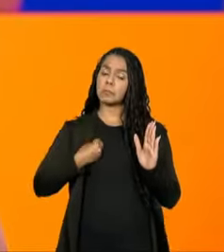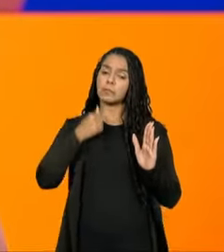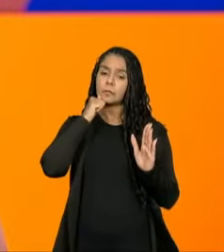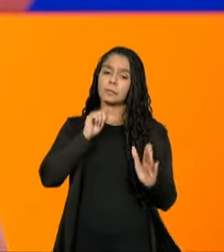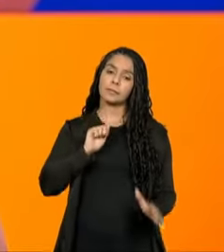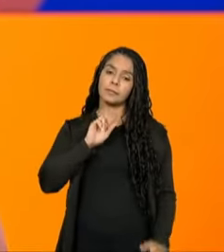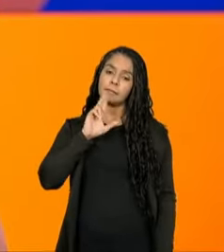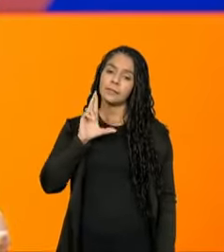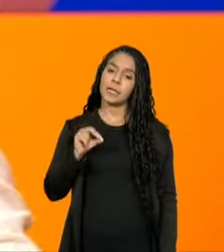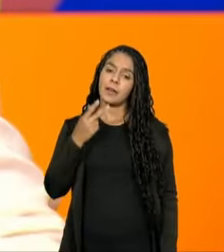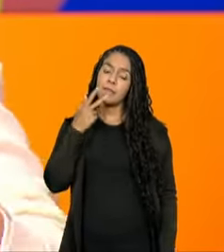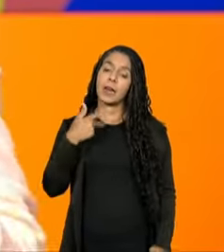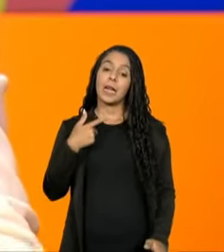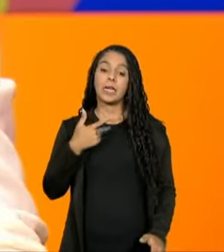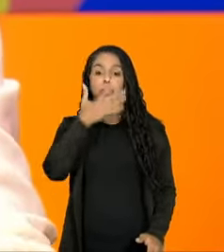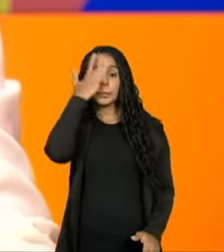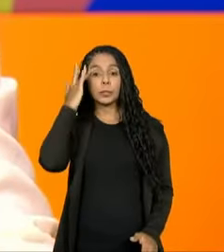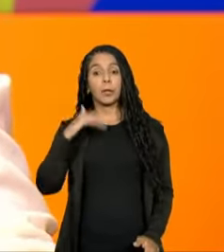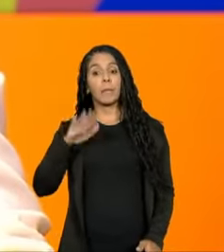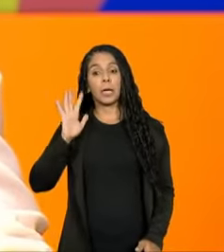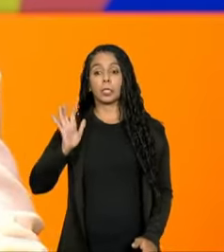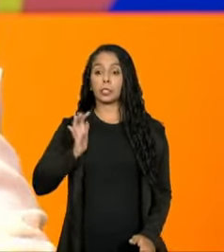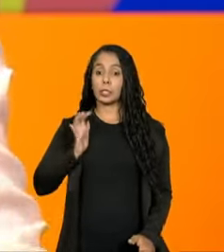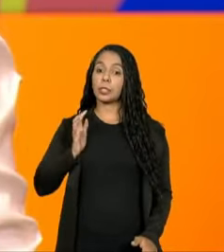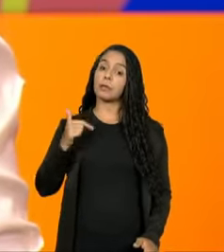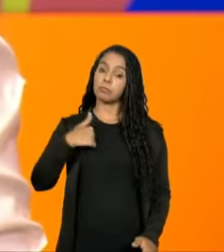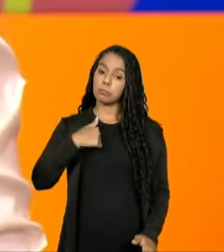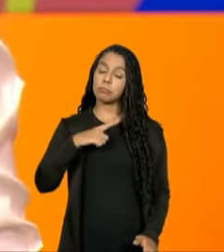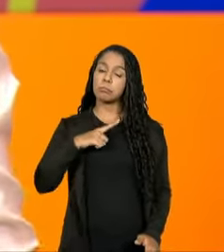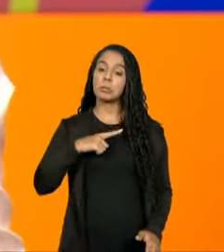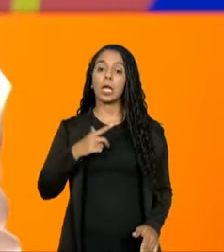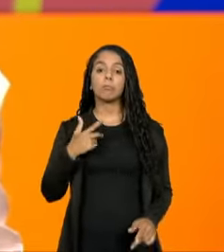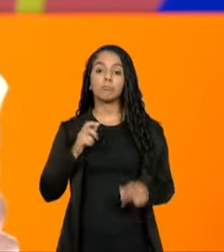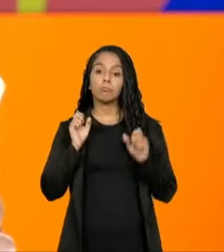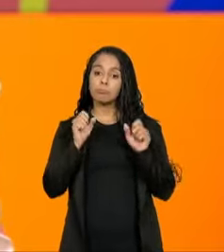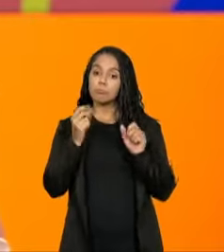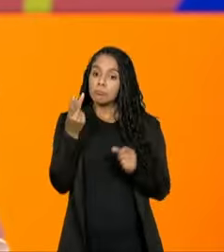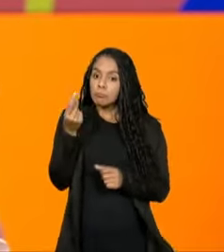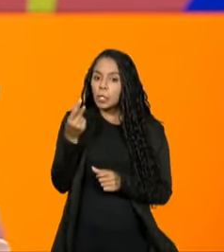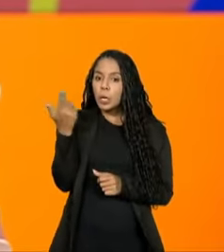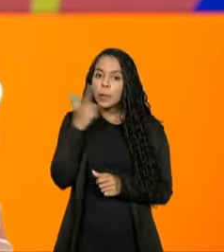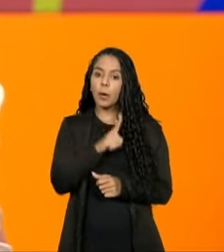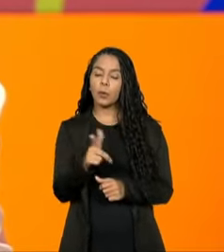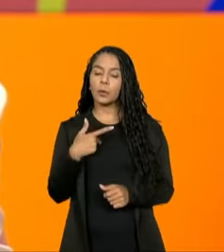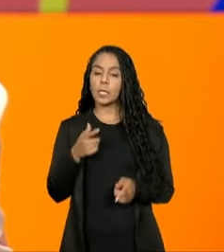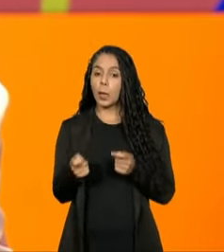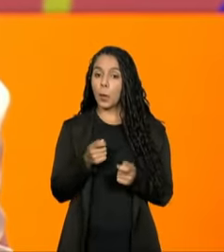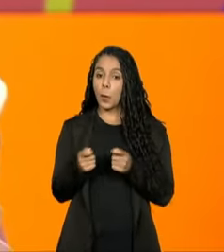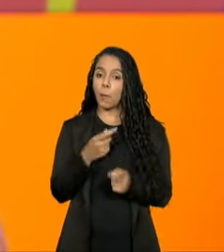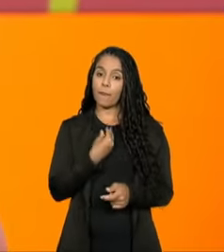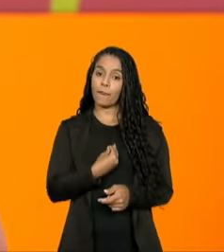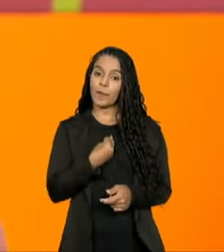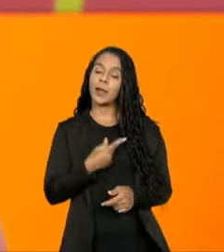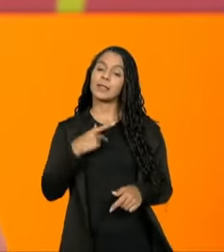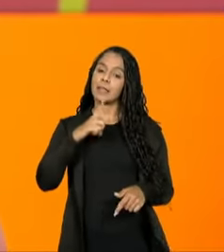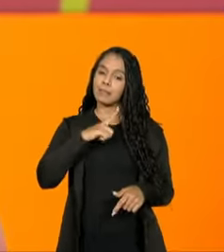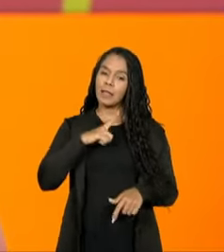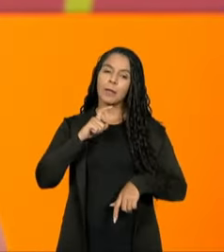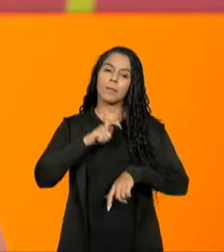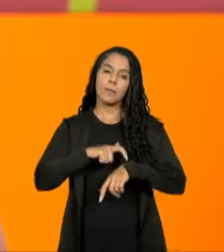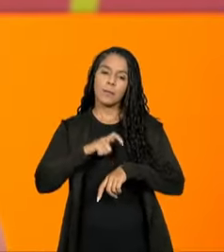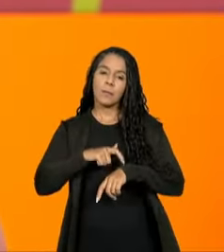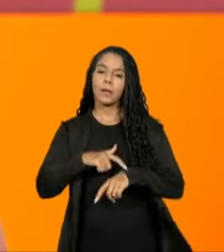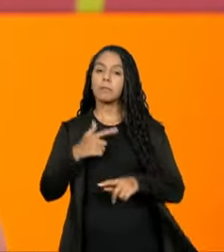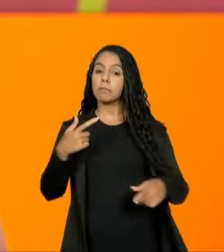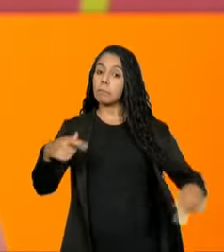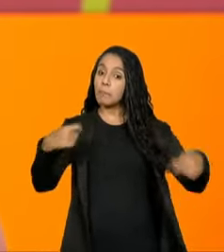gente for falar de camadas mais abastadas, já tem um poderio econômico para priorizar a própria vida, eventualmente é um momento em que ela tem que